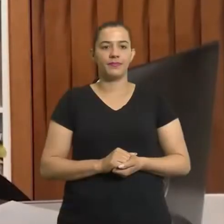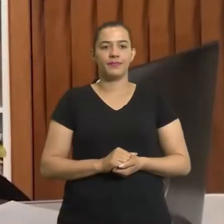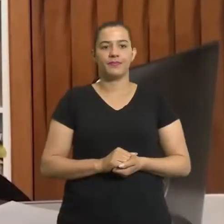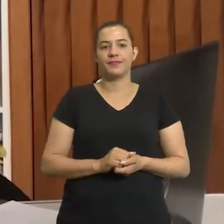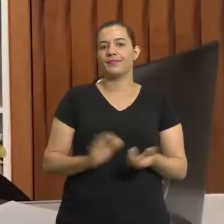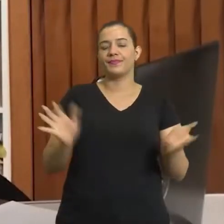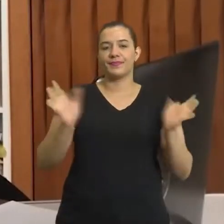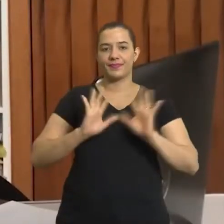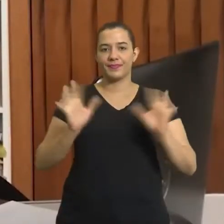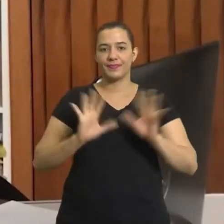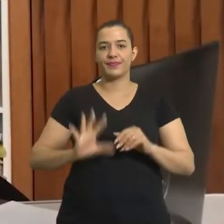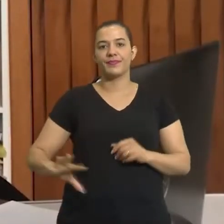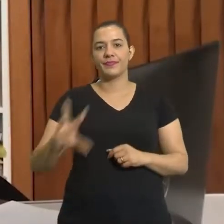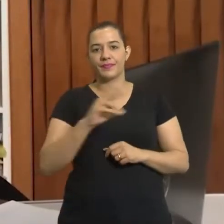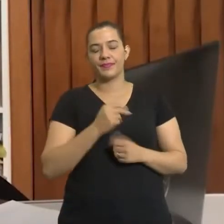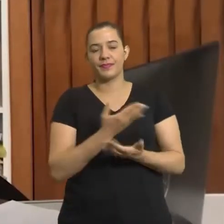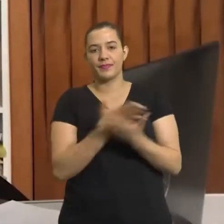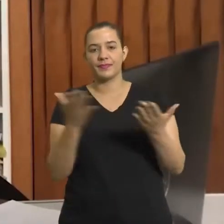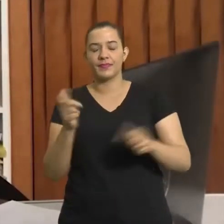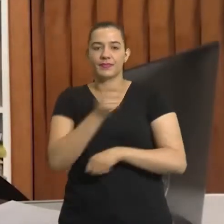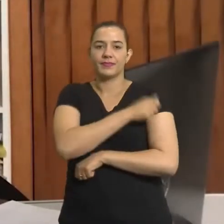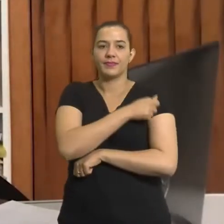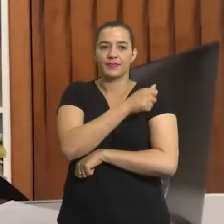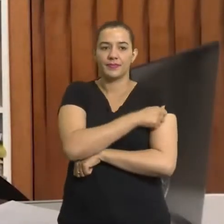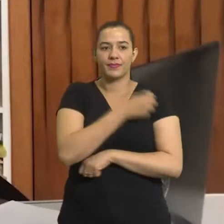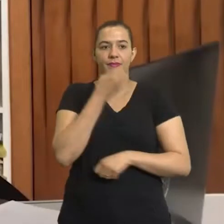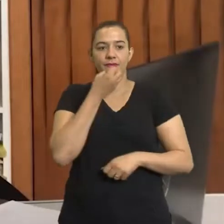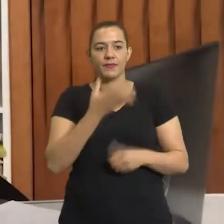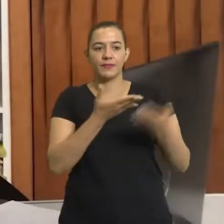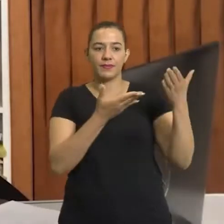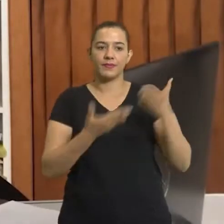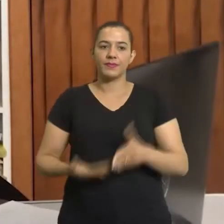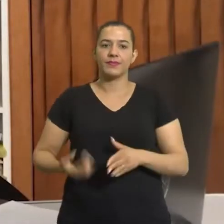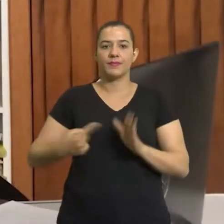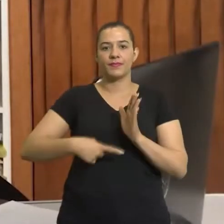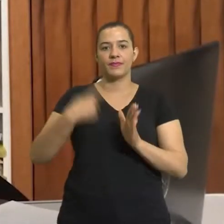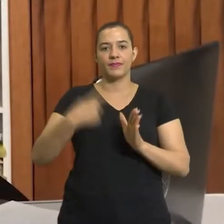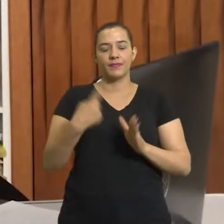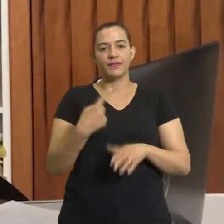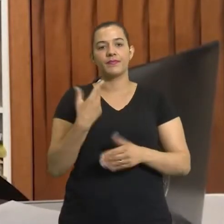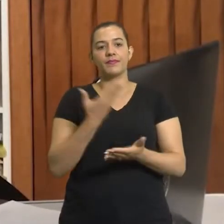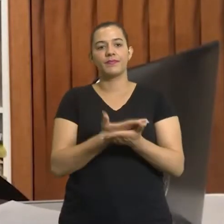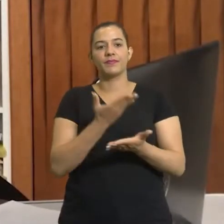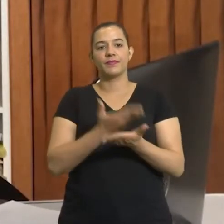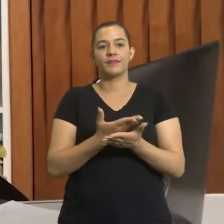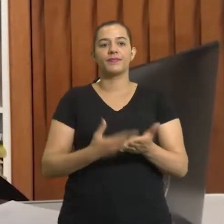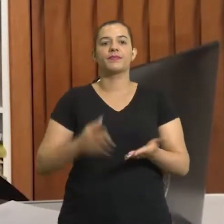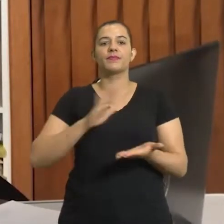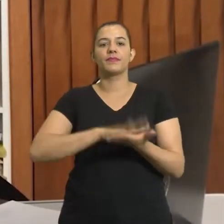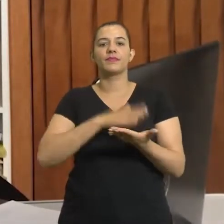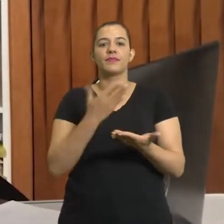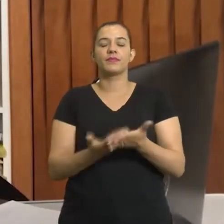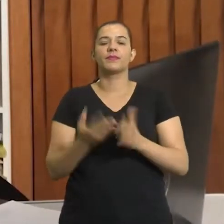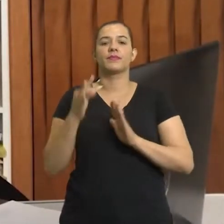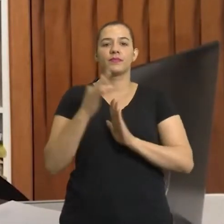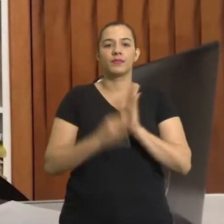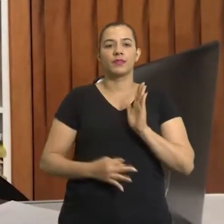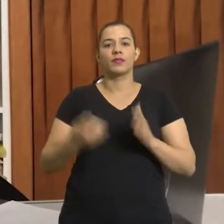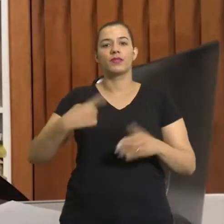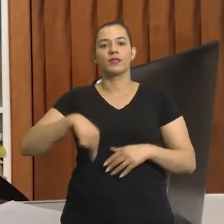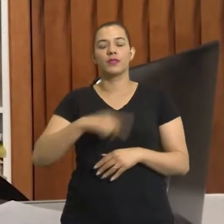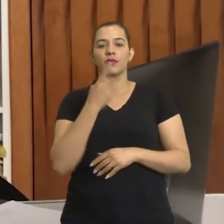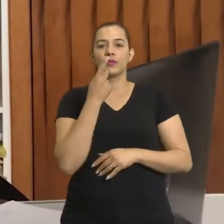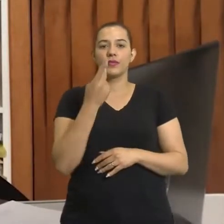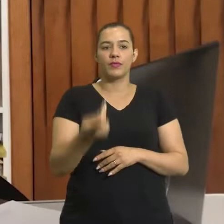Olá, alunos e alunas, sejam bem-vindos e bem-vindas à nossa primeira aula da disciplina de leitura e produção de texto. Nesta aula, nós vamos falar um pouquinho